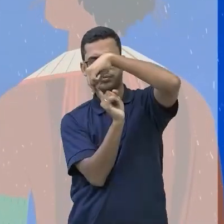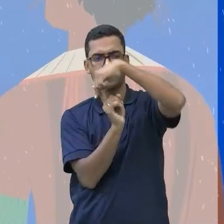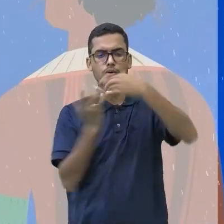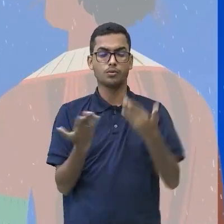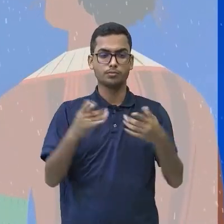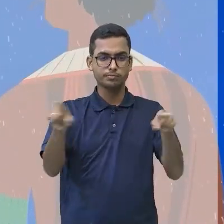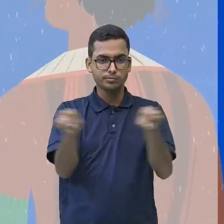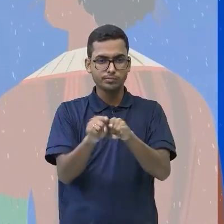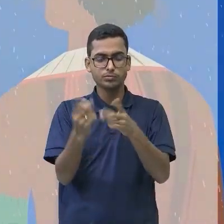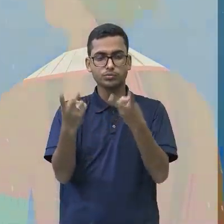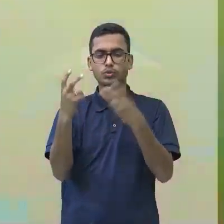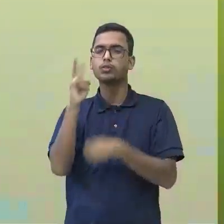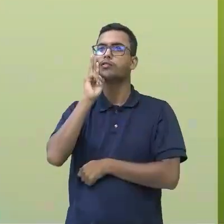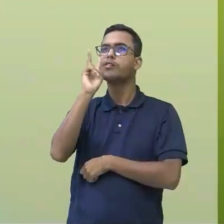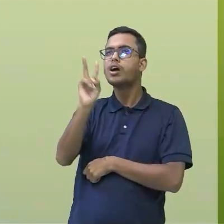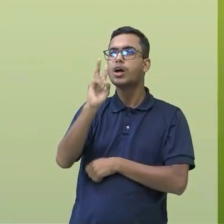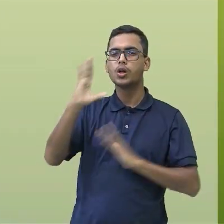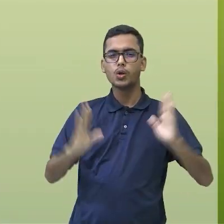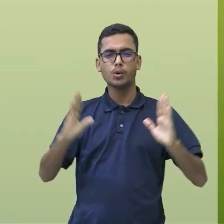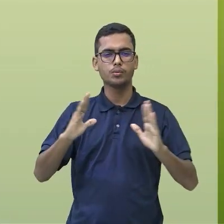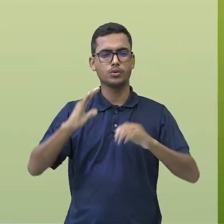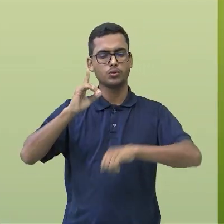a meia-noite.